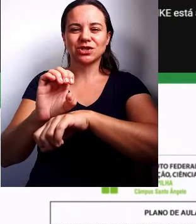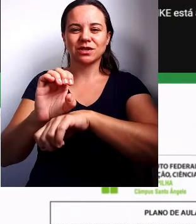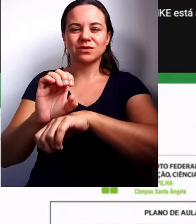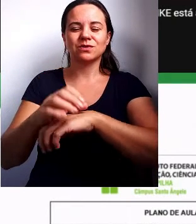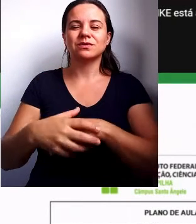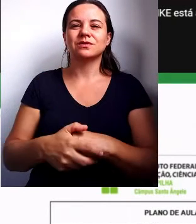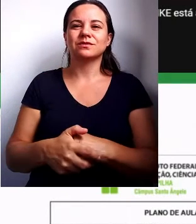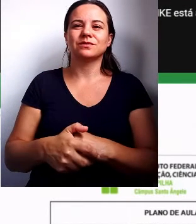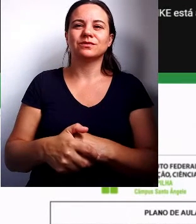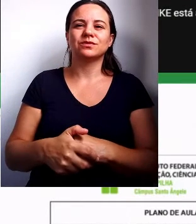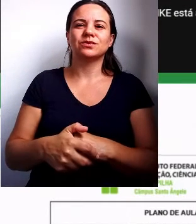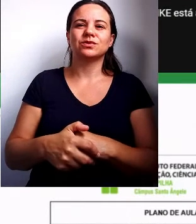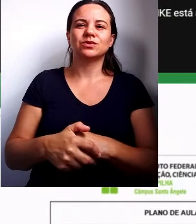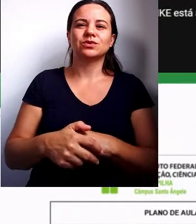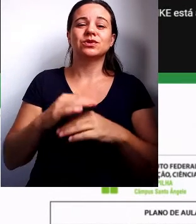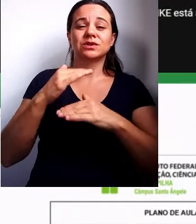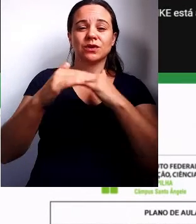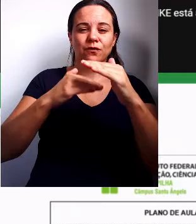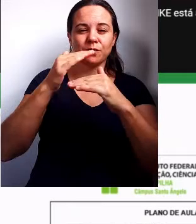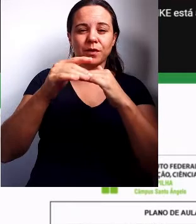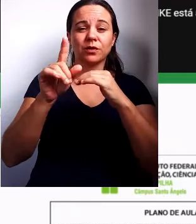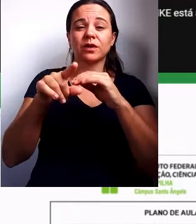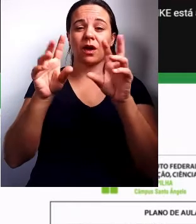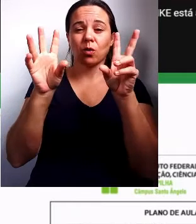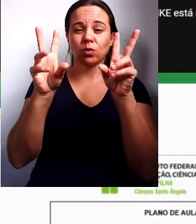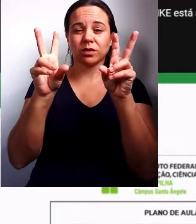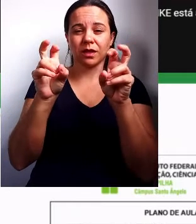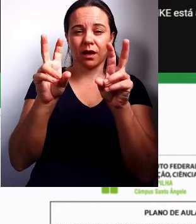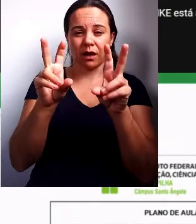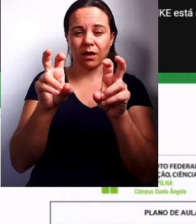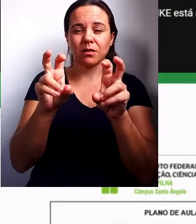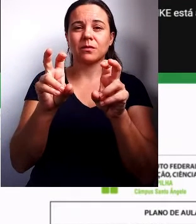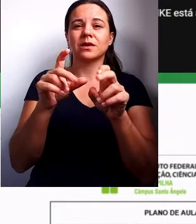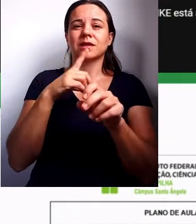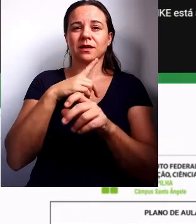os estagiários. No desenvolvimento temos o tema,